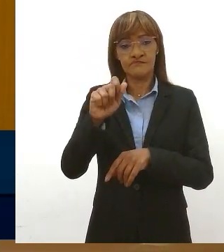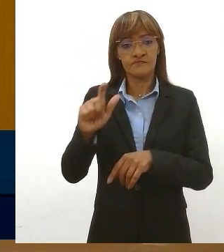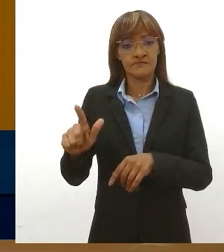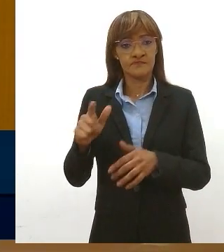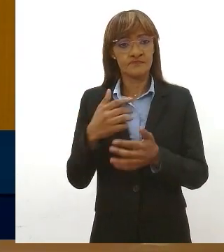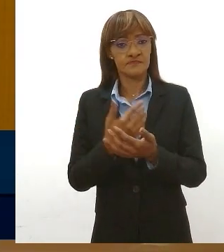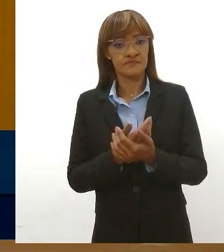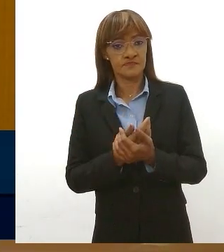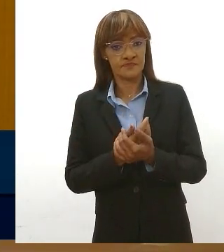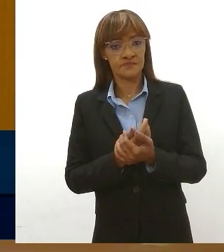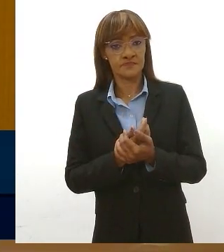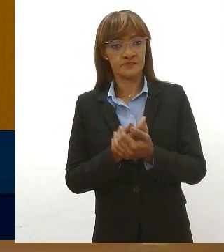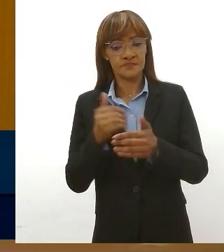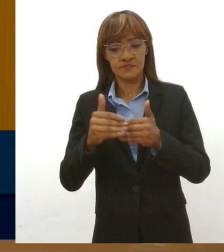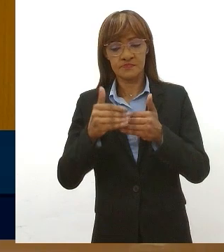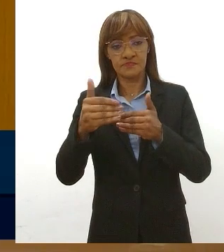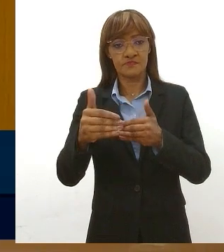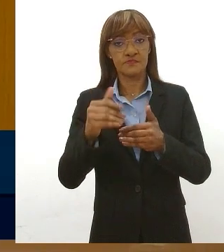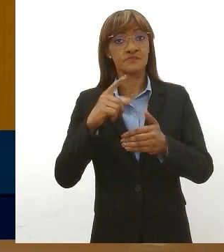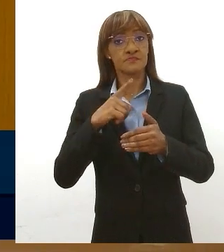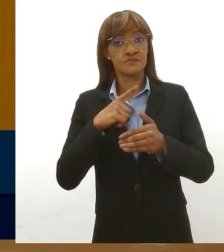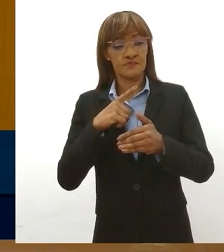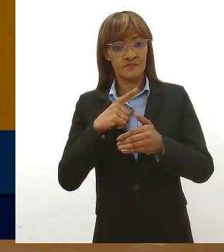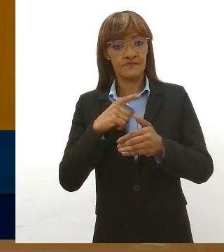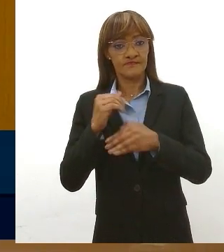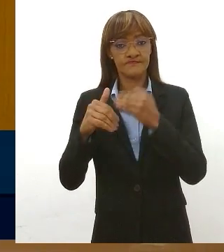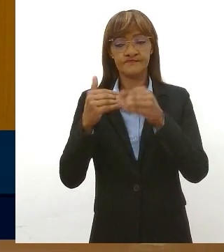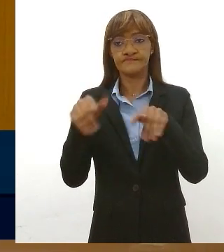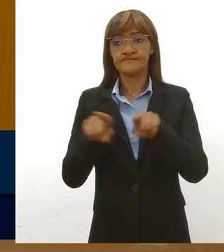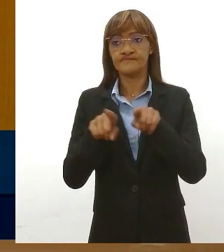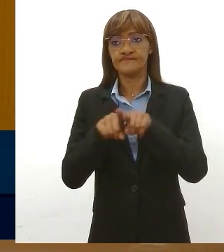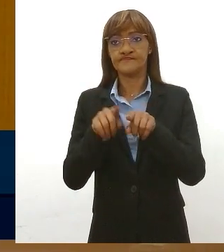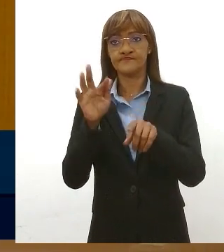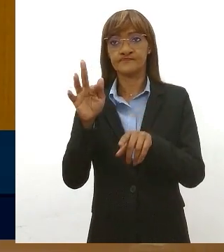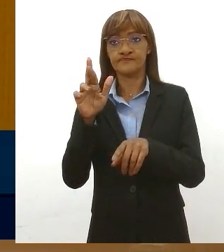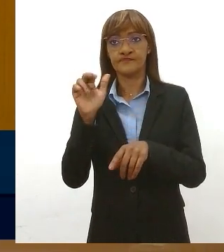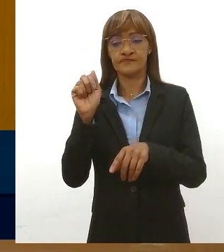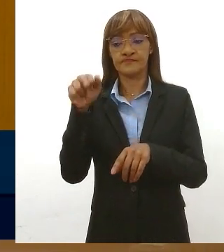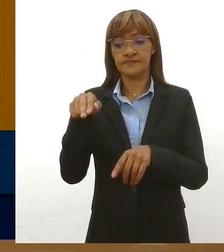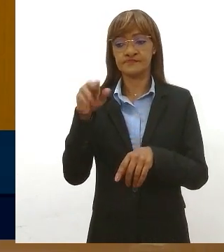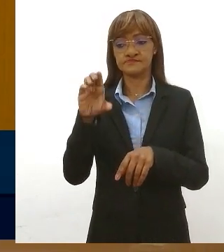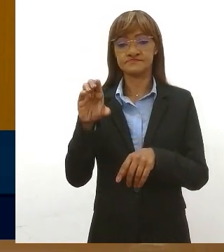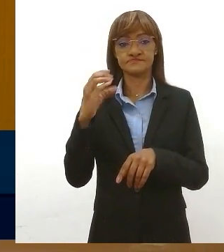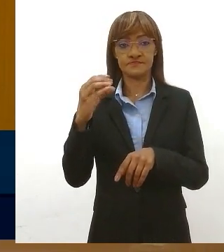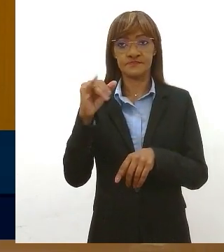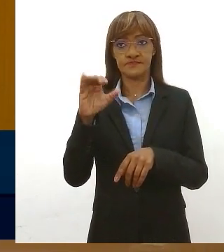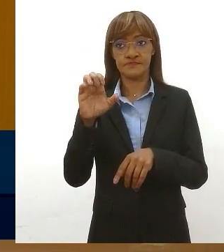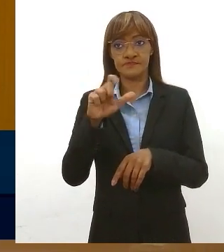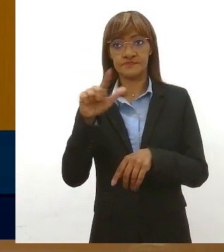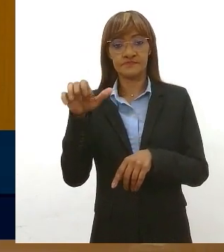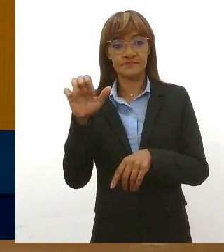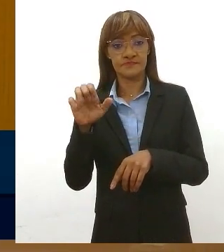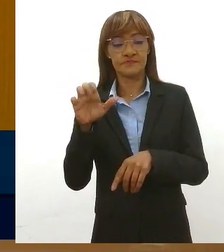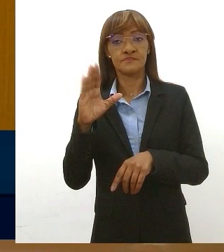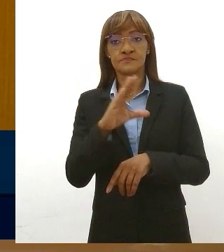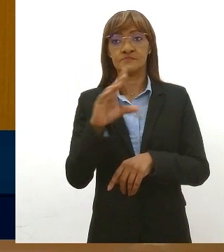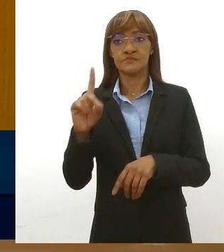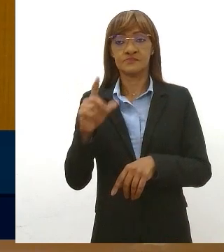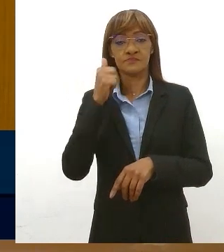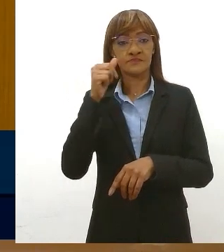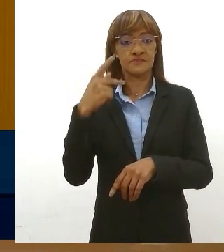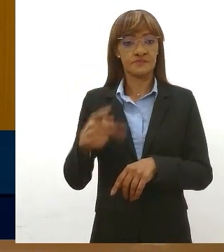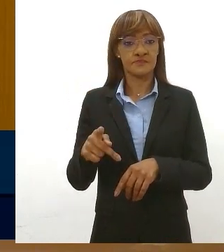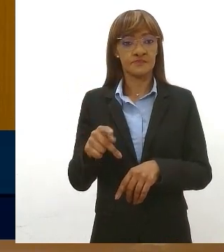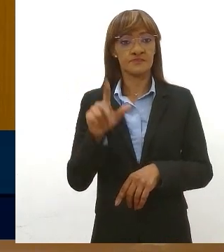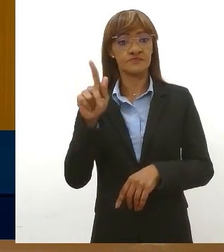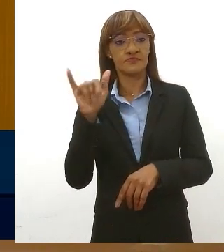dias. Também a Franciene Calhau, coordenadora da área feminina, aqui presente, e a Gilca Vieira, coordenadora das crianças e